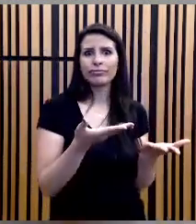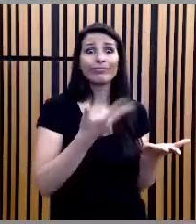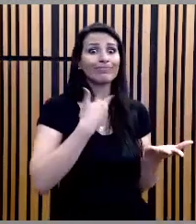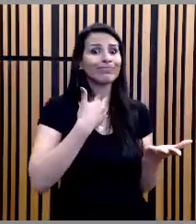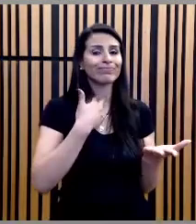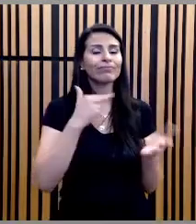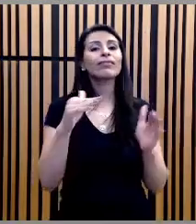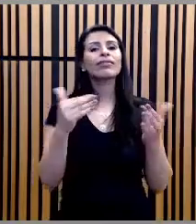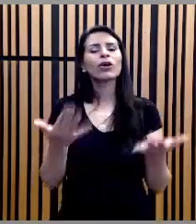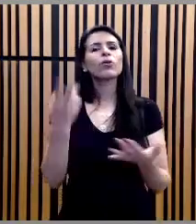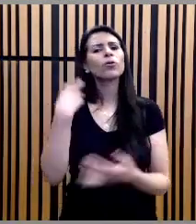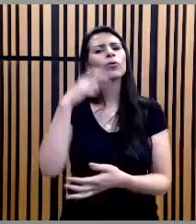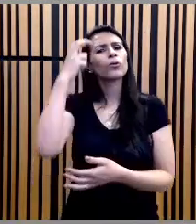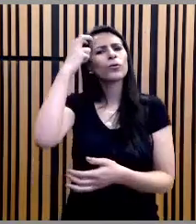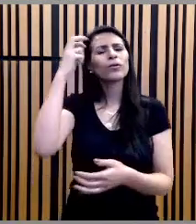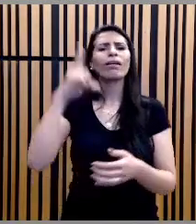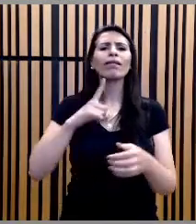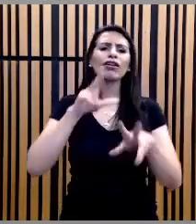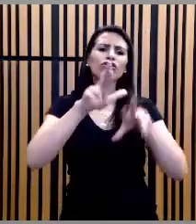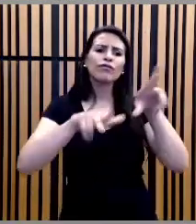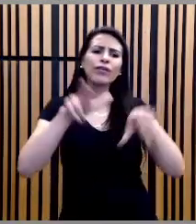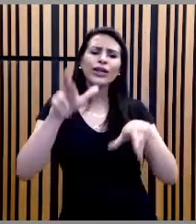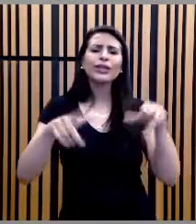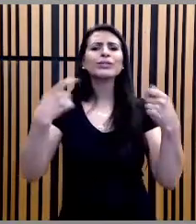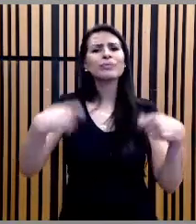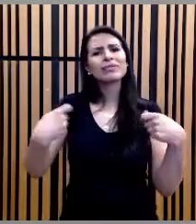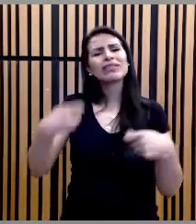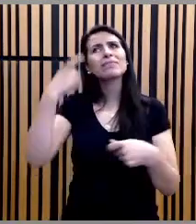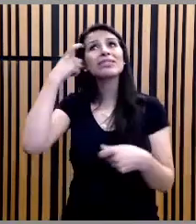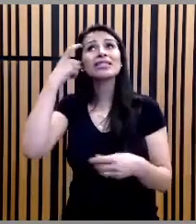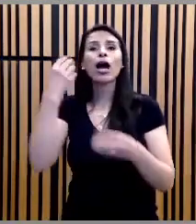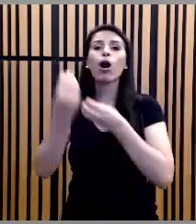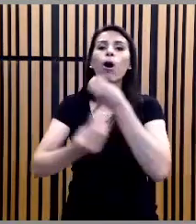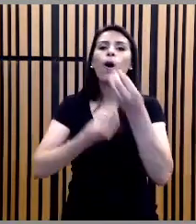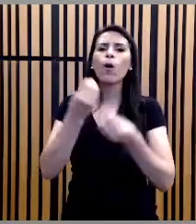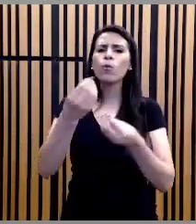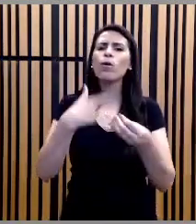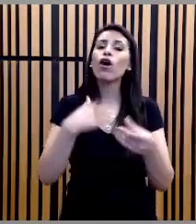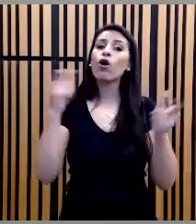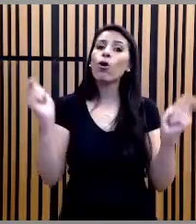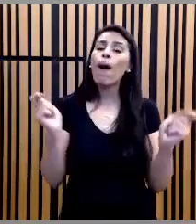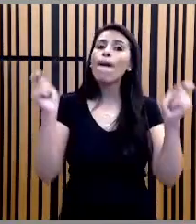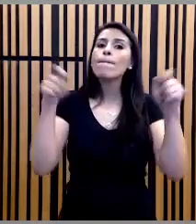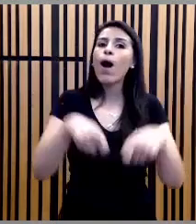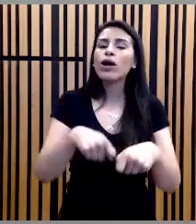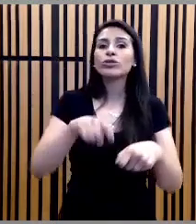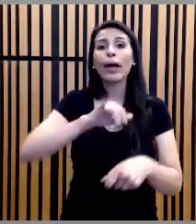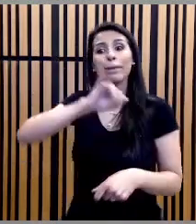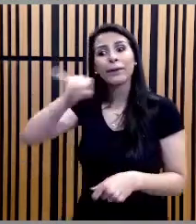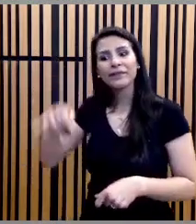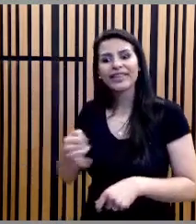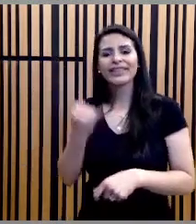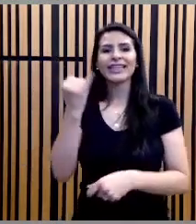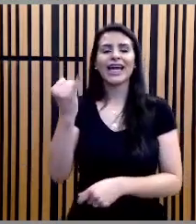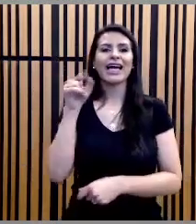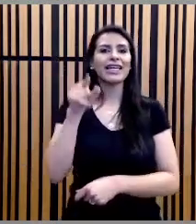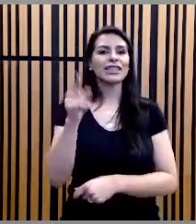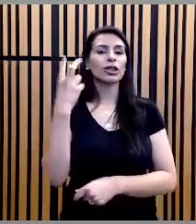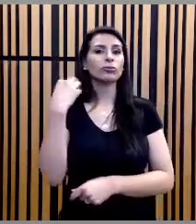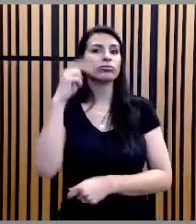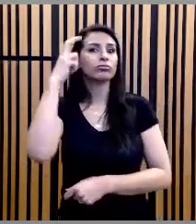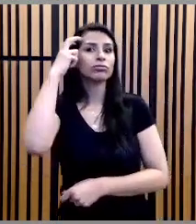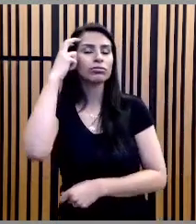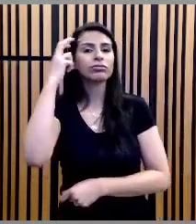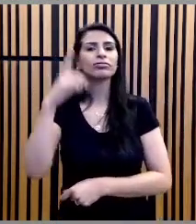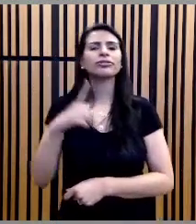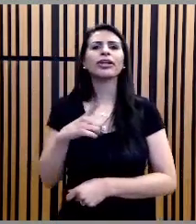posso, digamos, aproveitar essas culturas, enfim, como é que eu posso ter essa expertise aí de ter